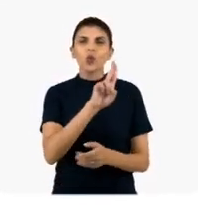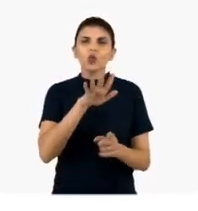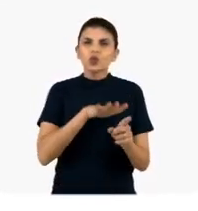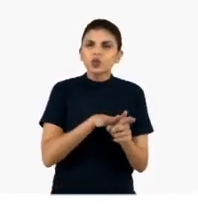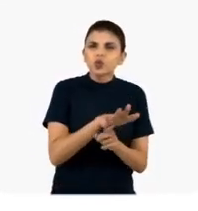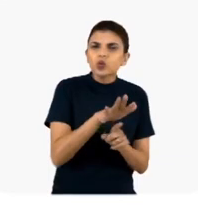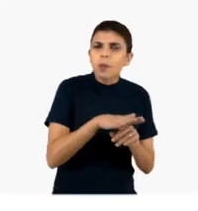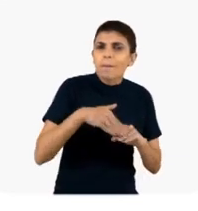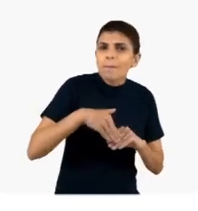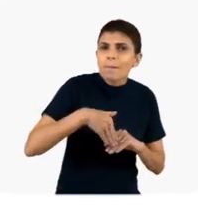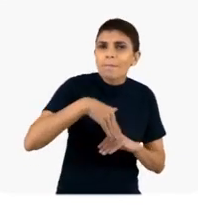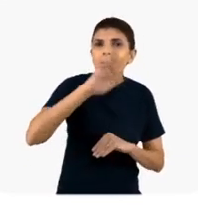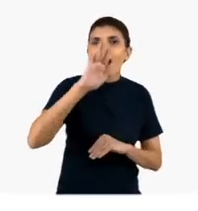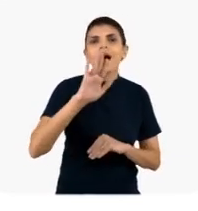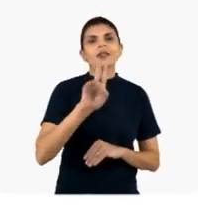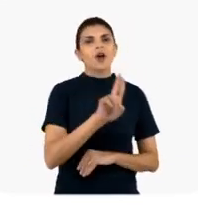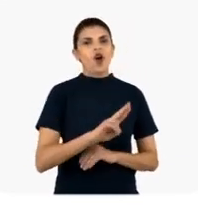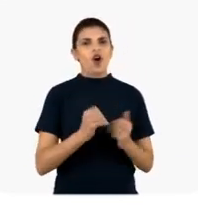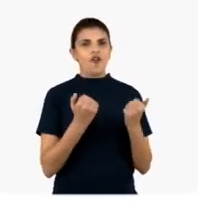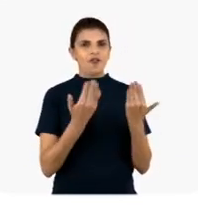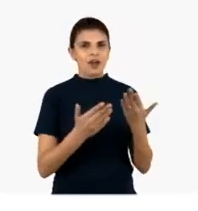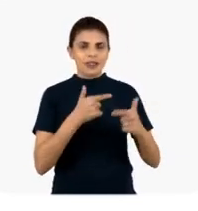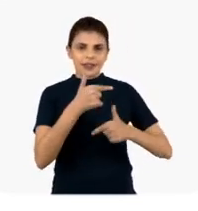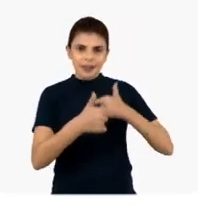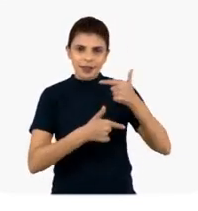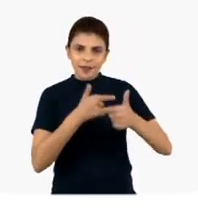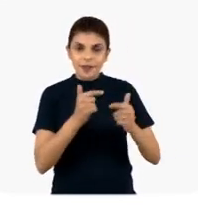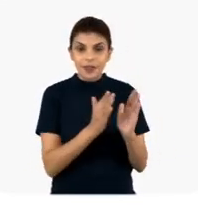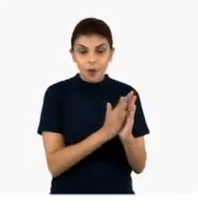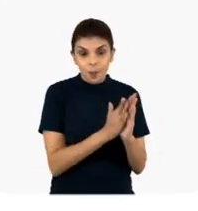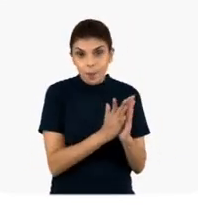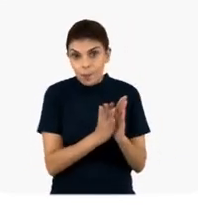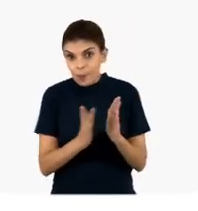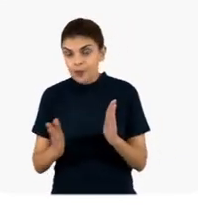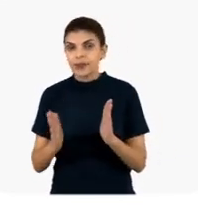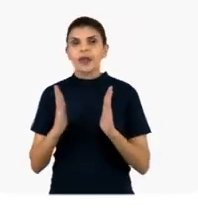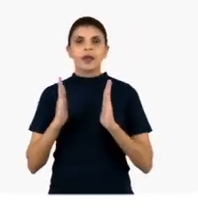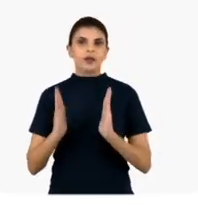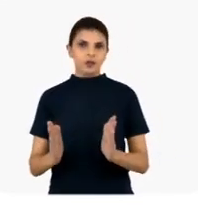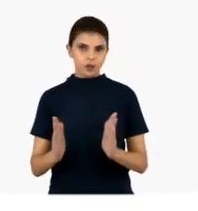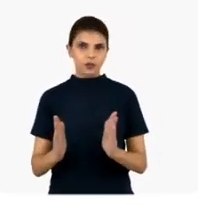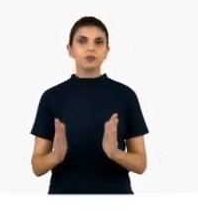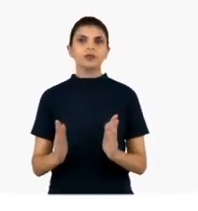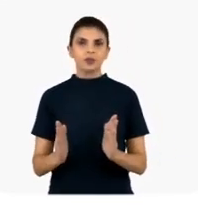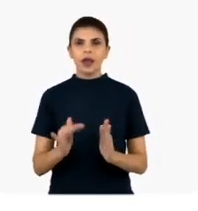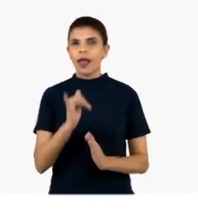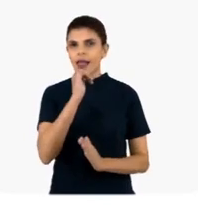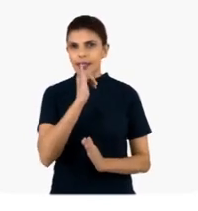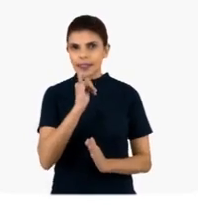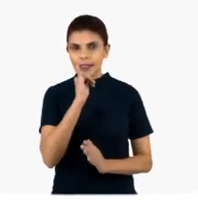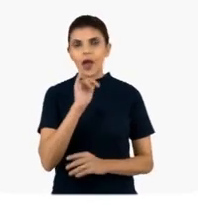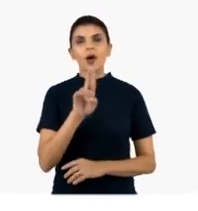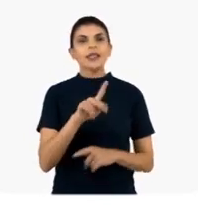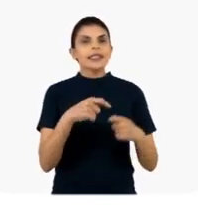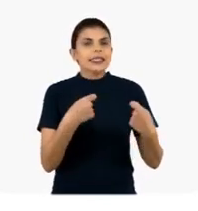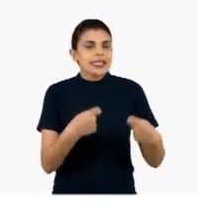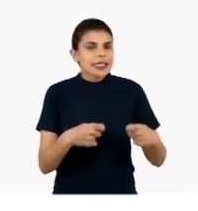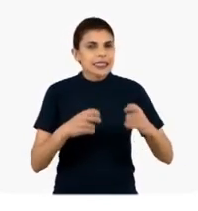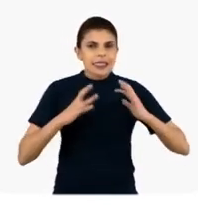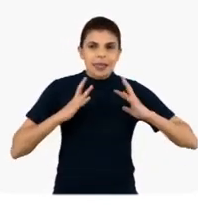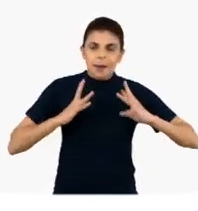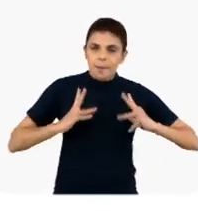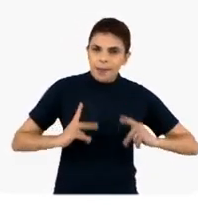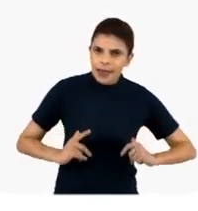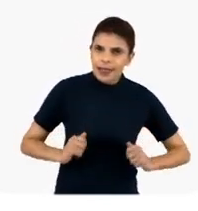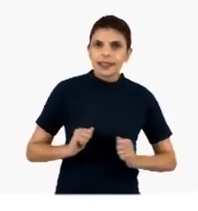tem mais consumo são as utilidades que oferecem serviço para o processo. Por exemplo, as utilidades